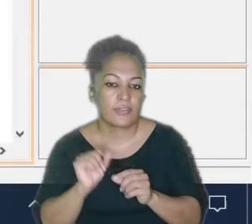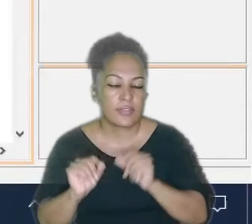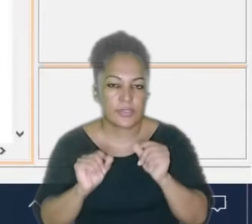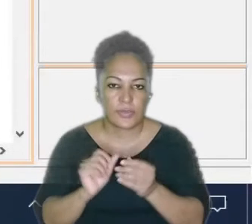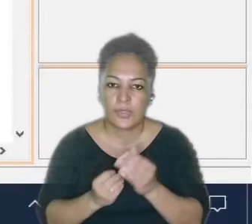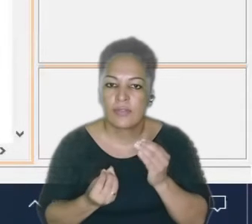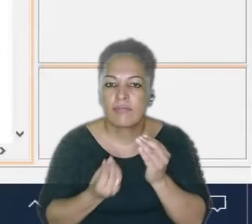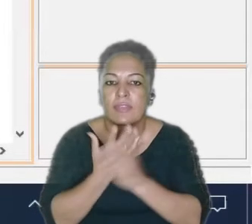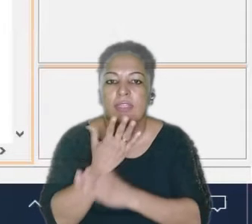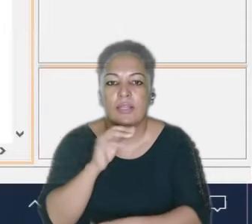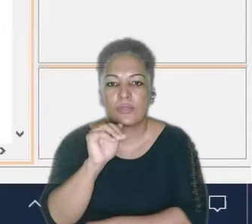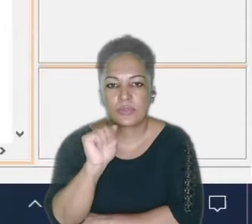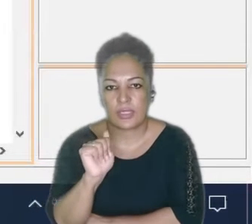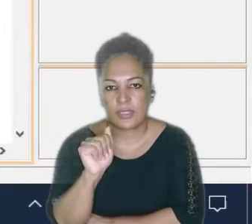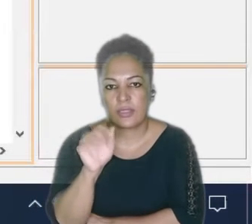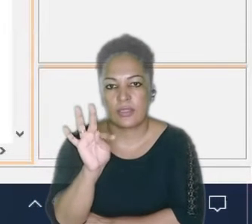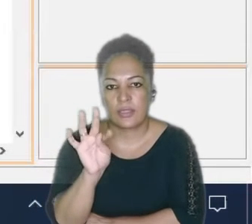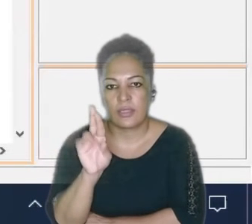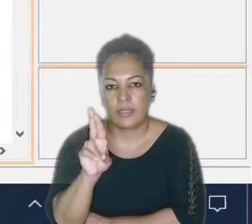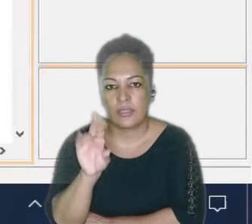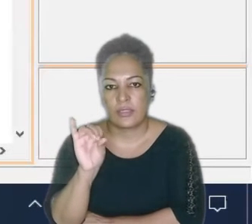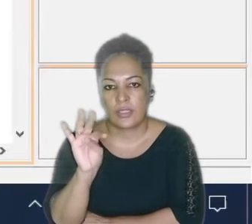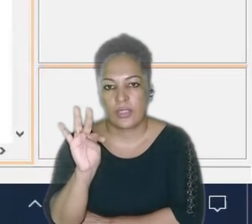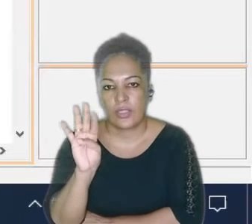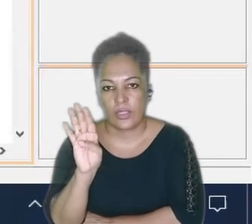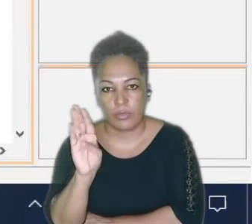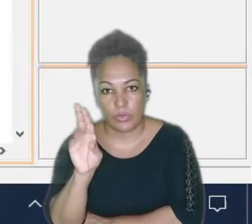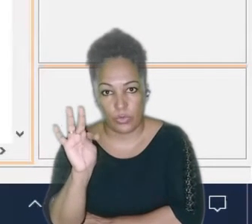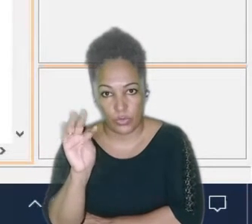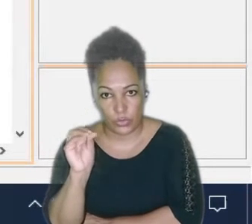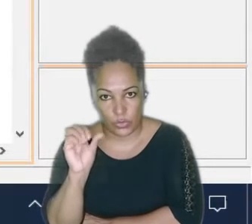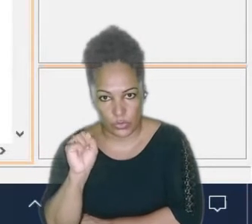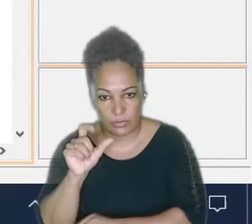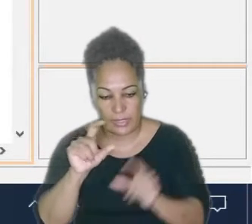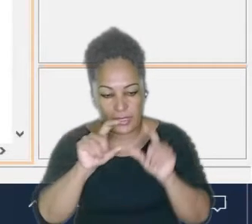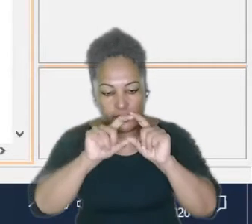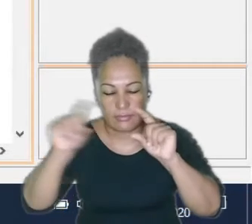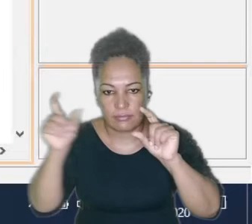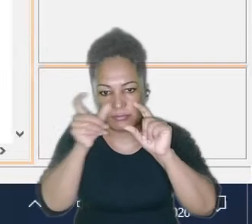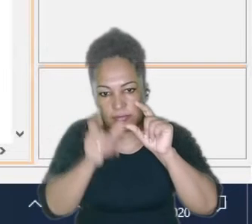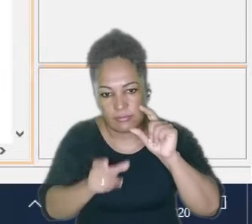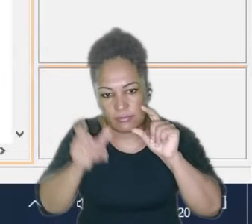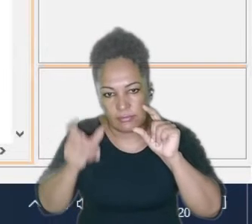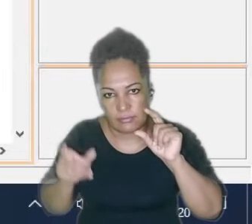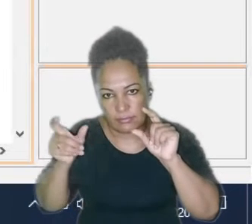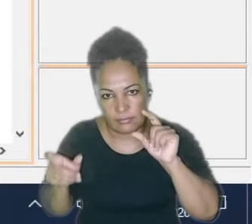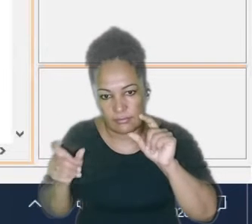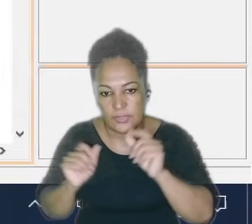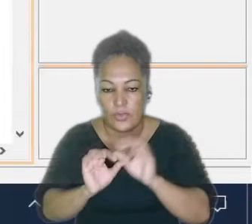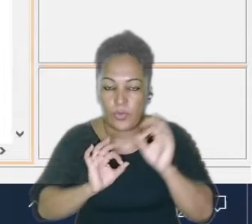né, criar os atributos para cada tabela dessa, tá bom? Então, vamos